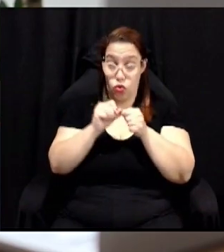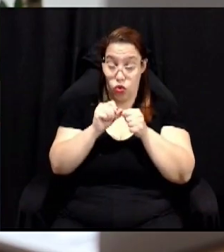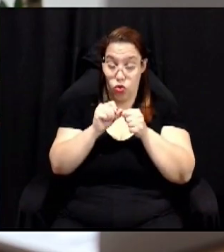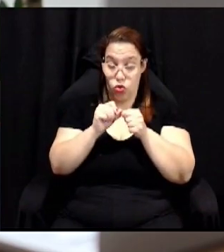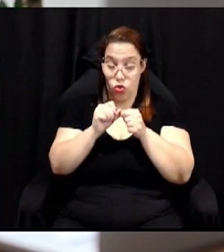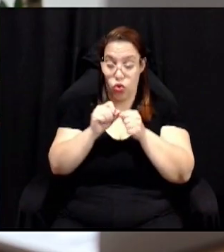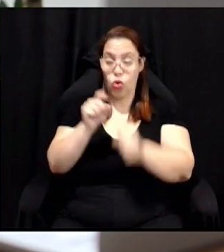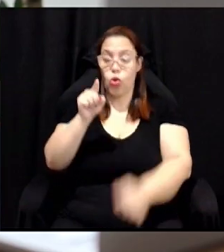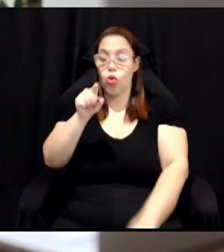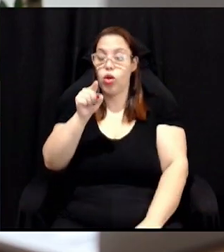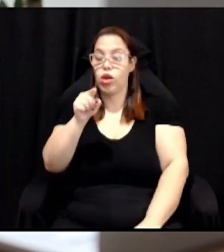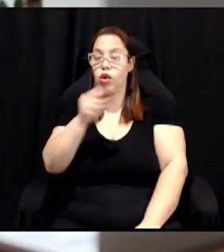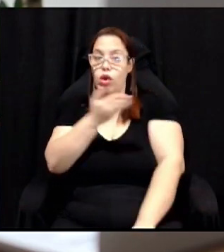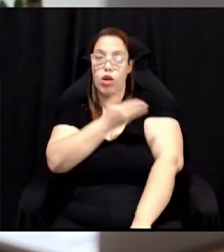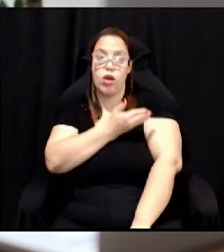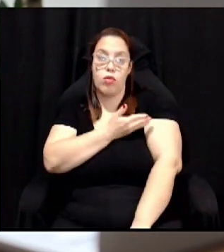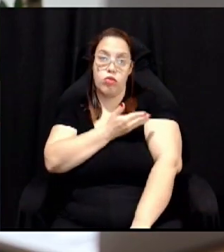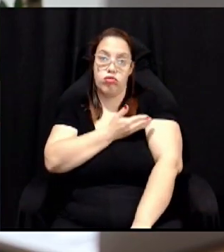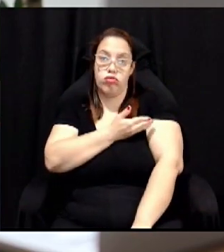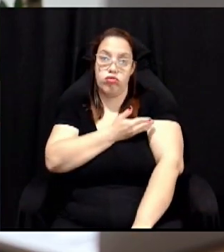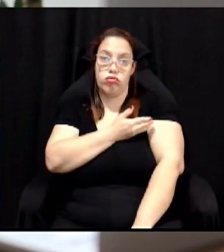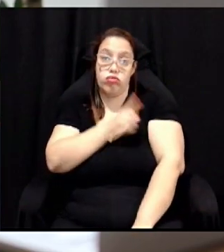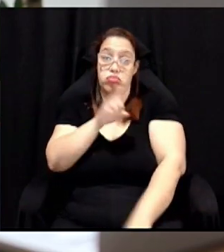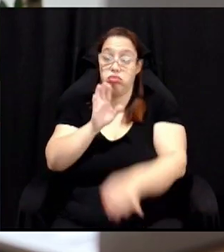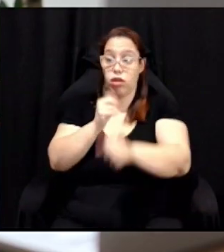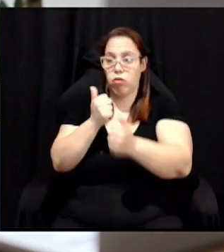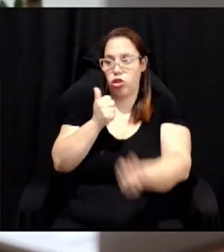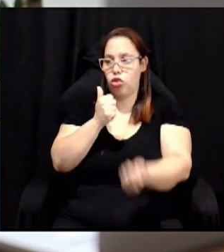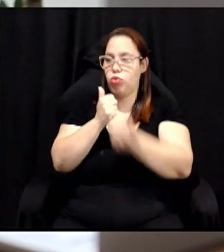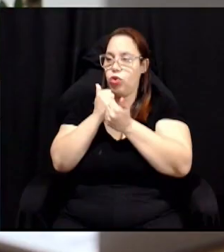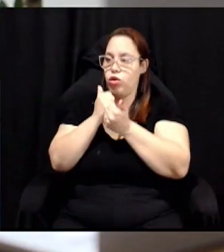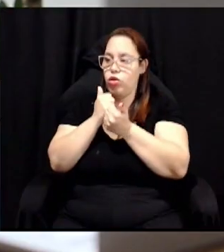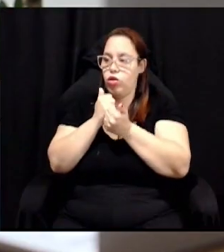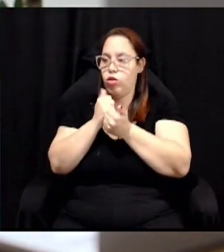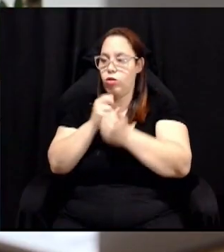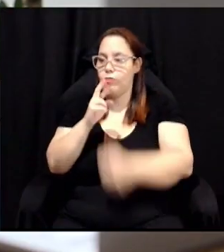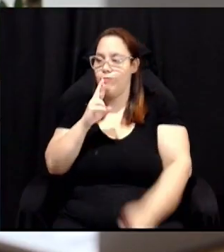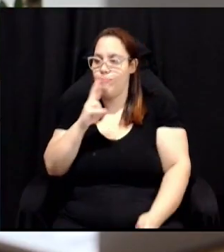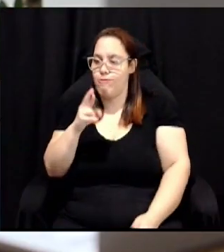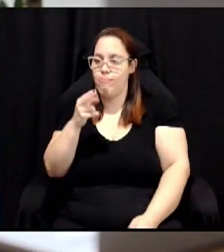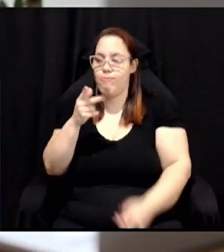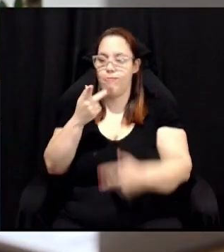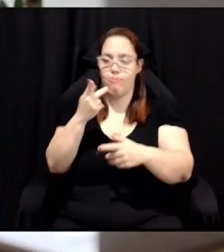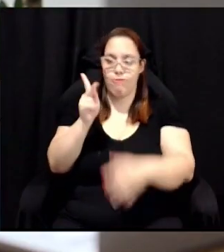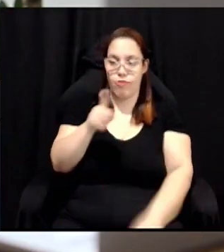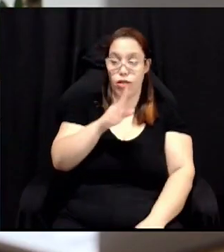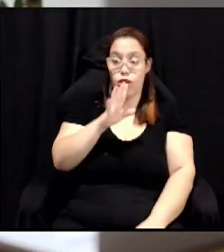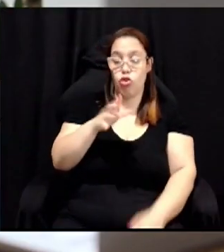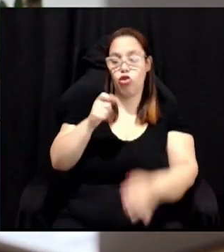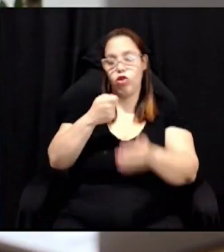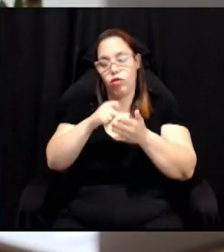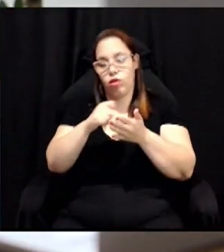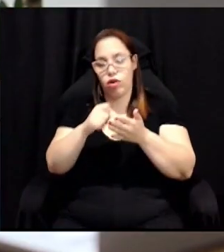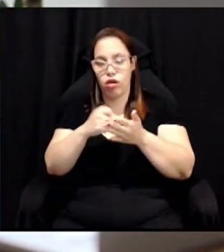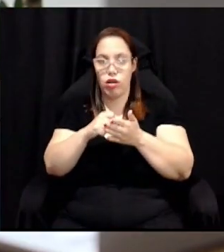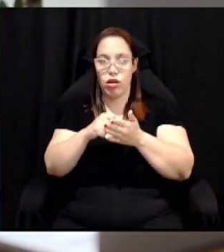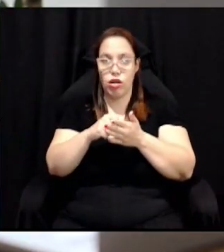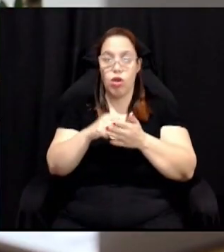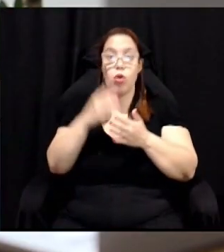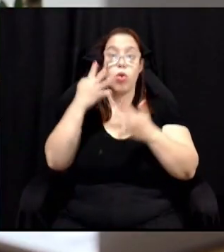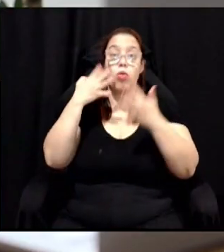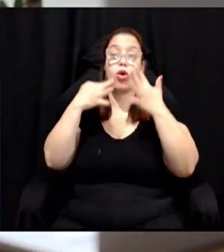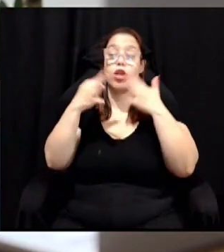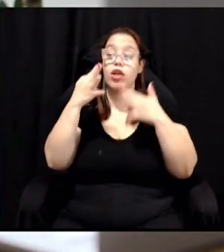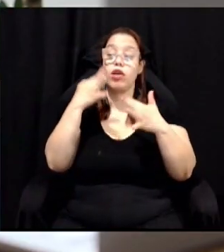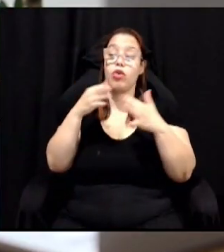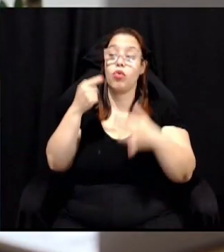não está conseguindo resolver, seu amigo está ali para te dar suporte. Resolver um exercício que o professor já passou em sala é uma coisa muito interessante. Você viu como o professor